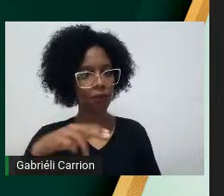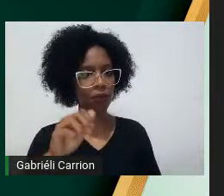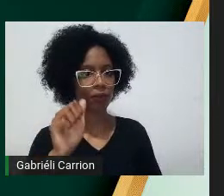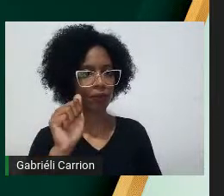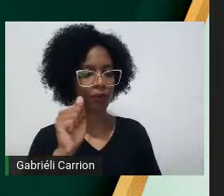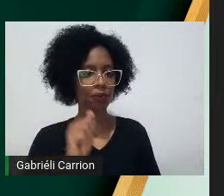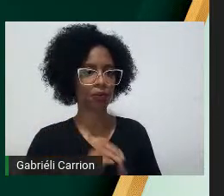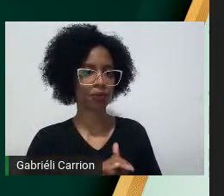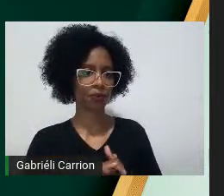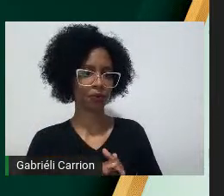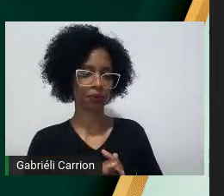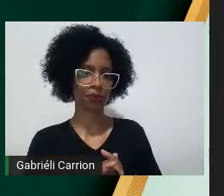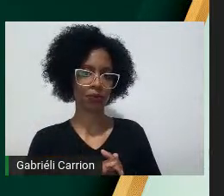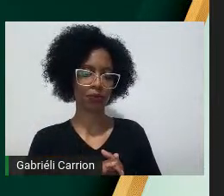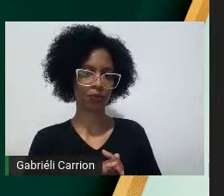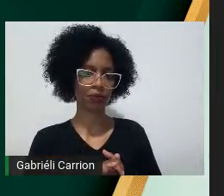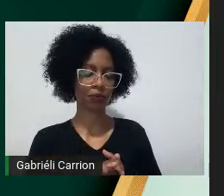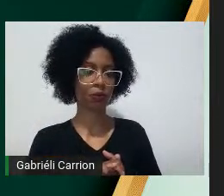Giovana. Boa tarde.